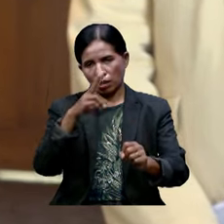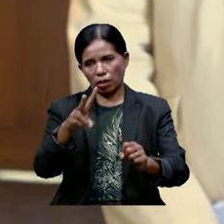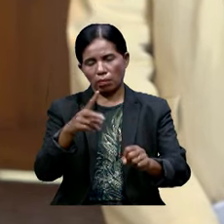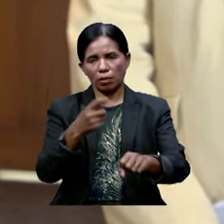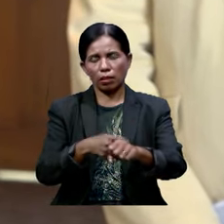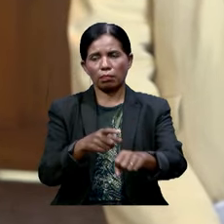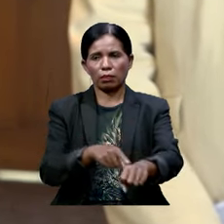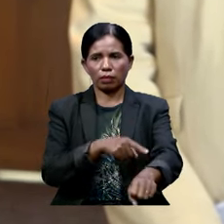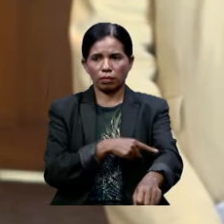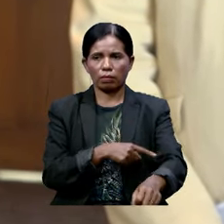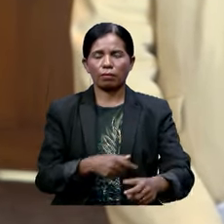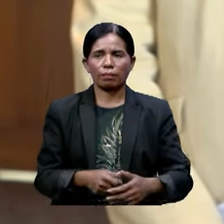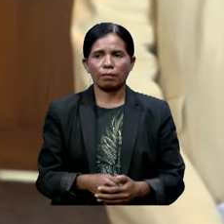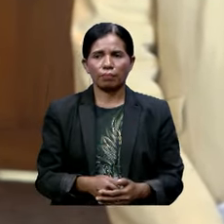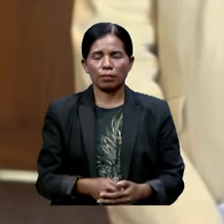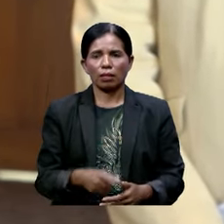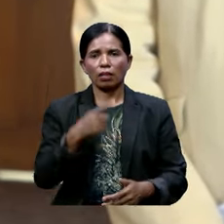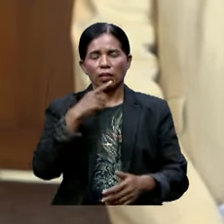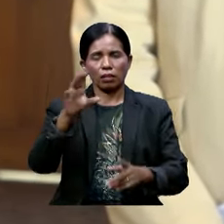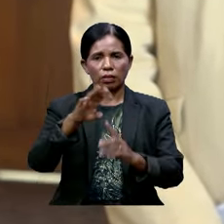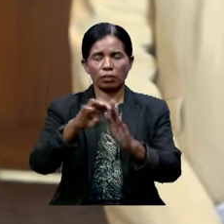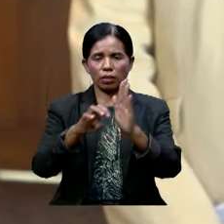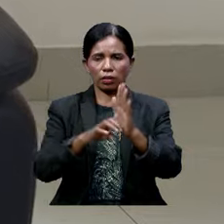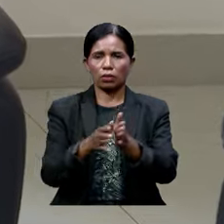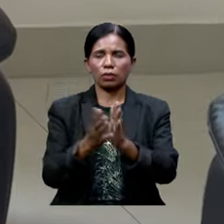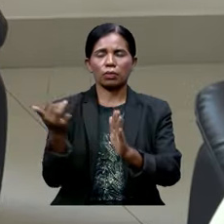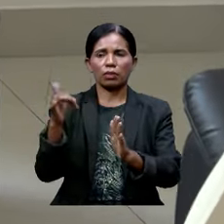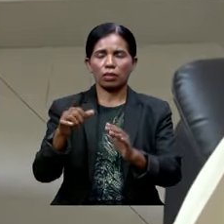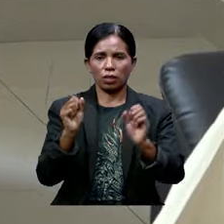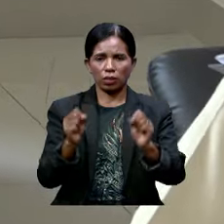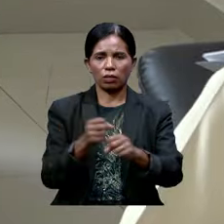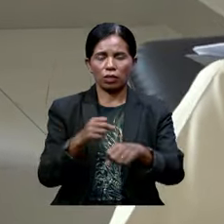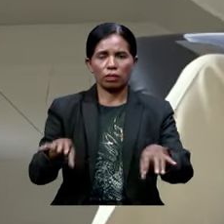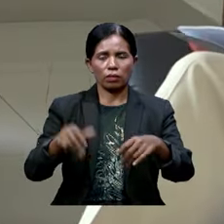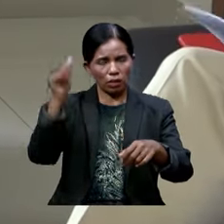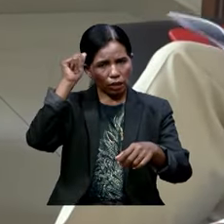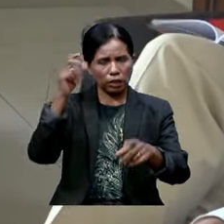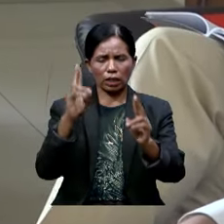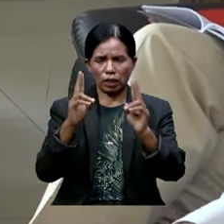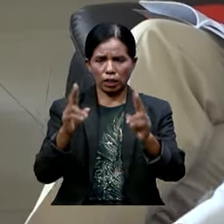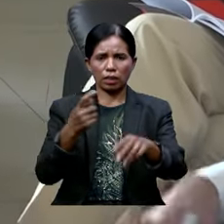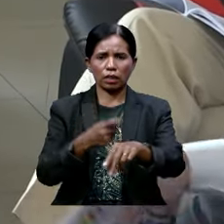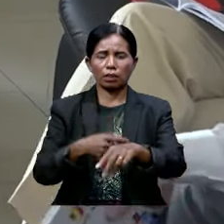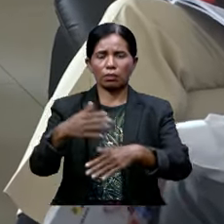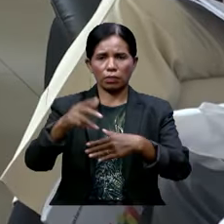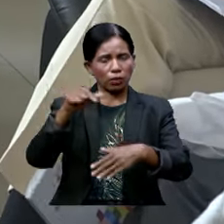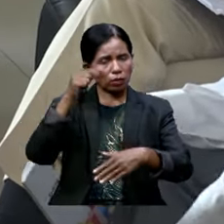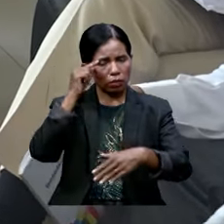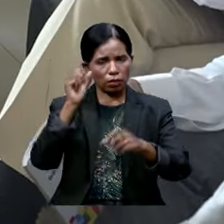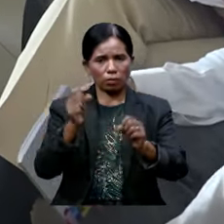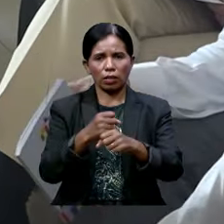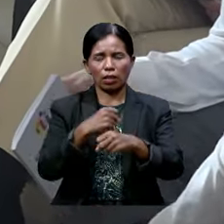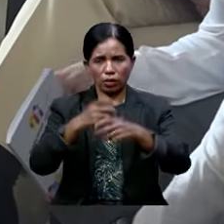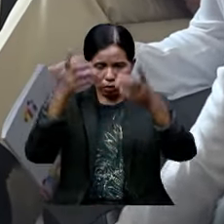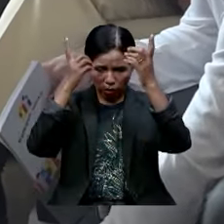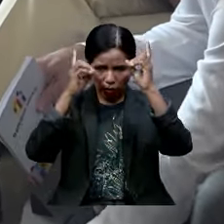prazo. Coordenadora nemos informa se festa lu susira atu acelera análise refere. Nune ia tempo badak governo bel halona